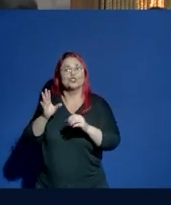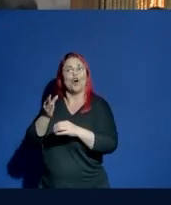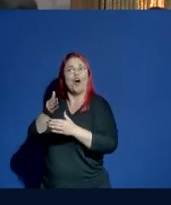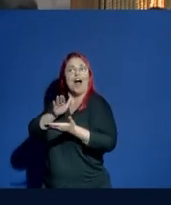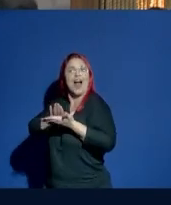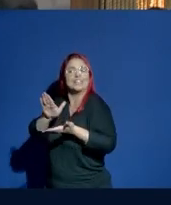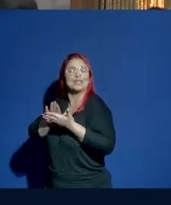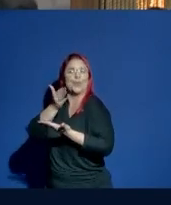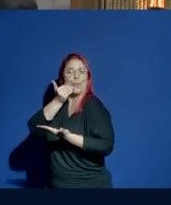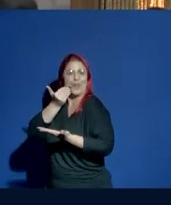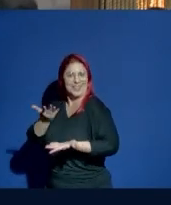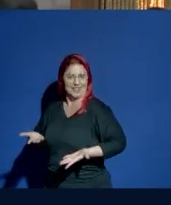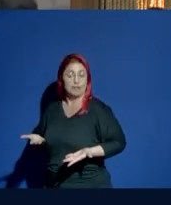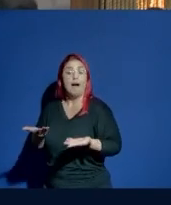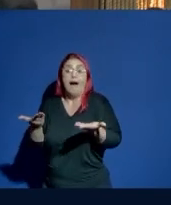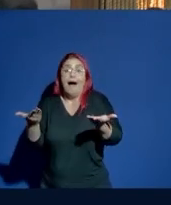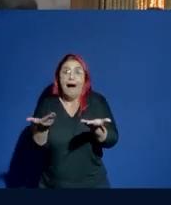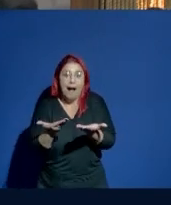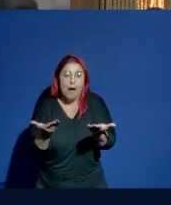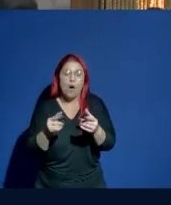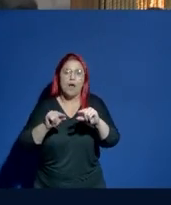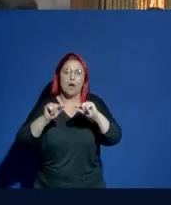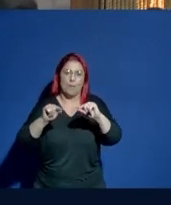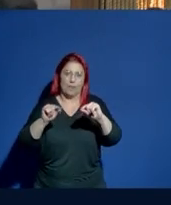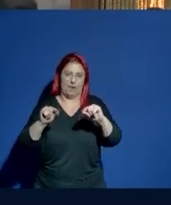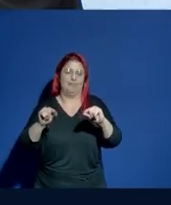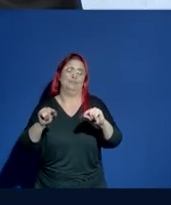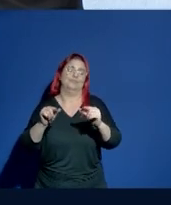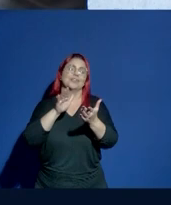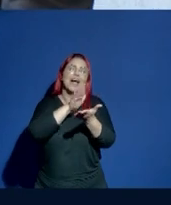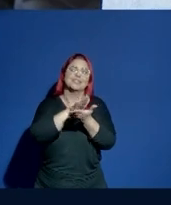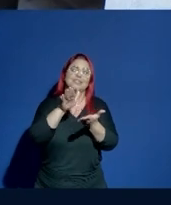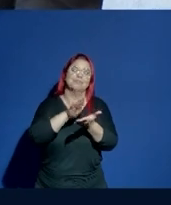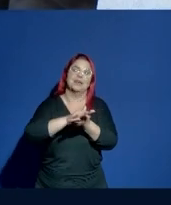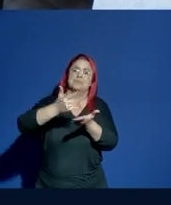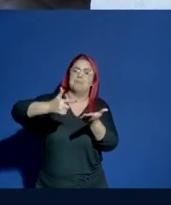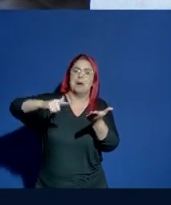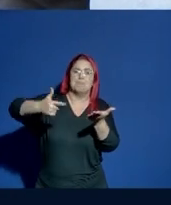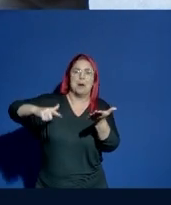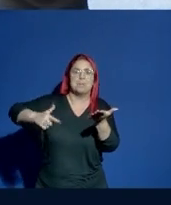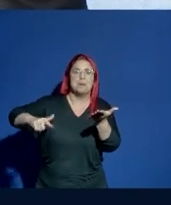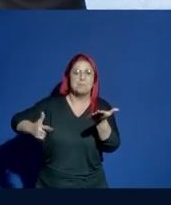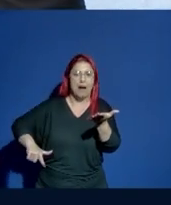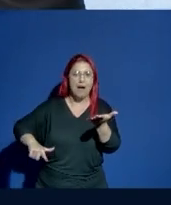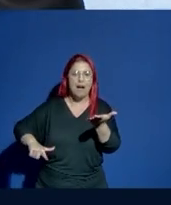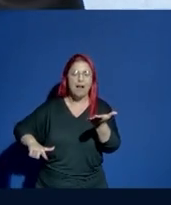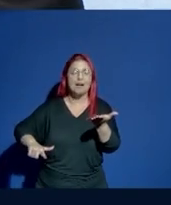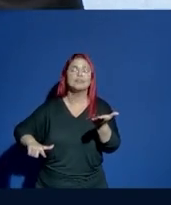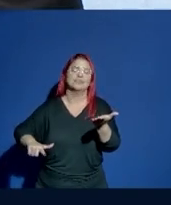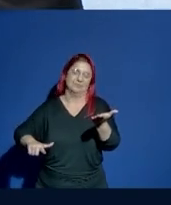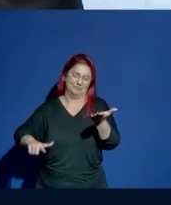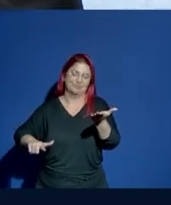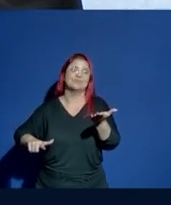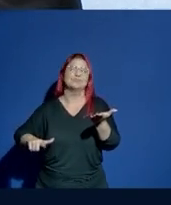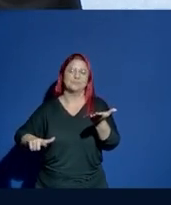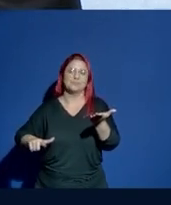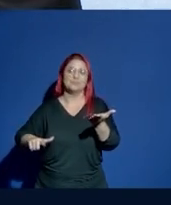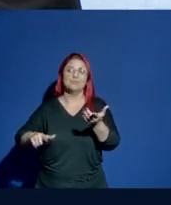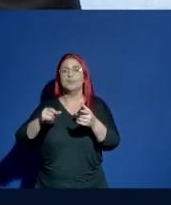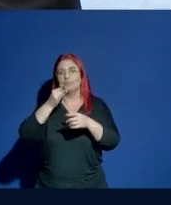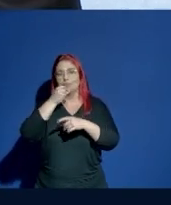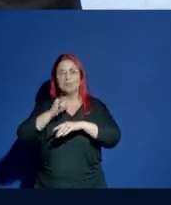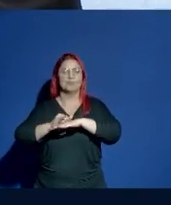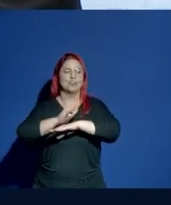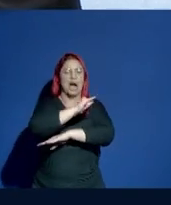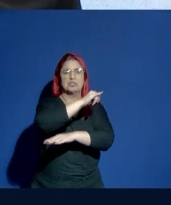terminou os lockdowns, aumentaram as despesas discricionárias, vou assim dizer. Já visto, os aeroportos estão cheios